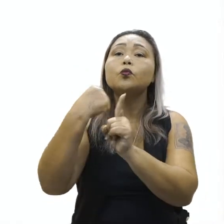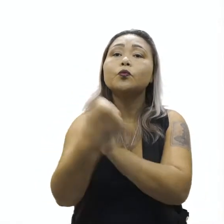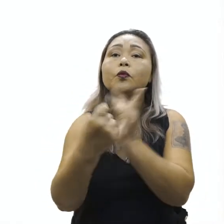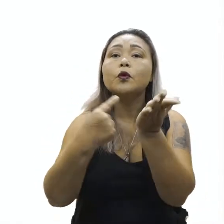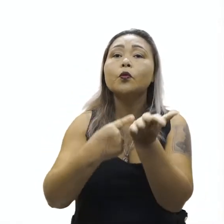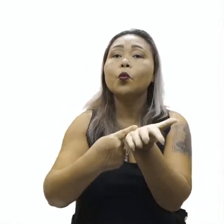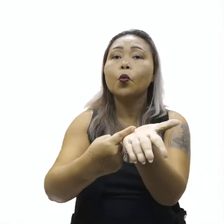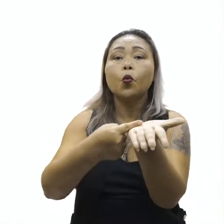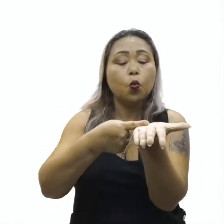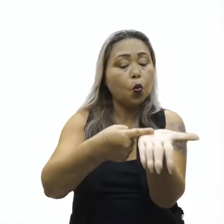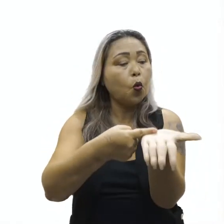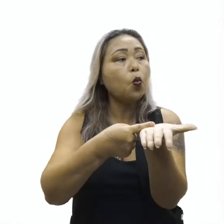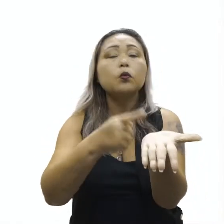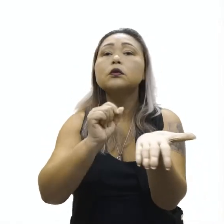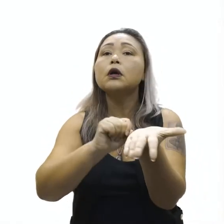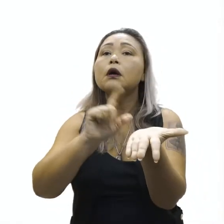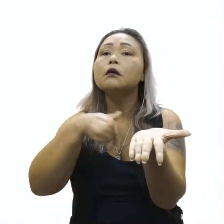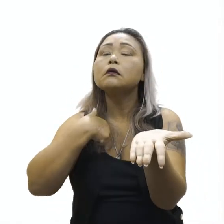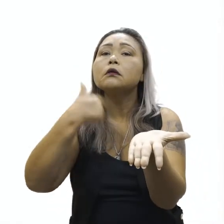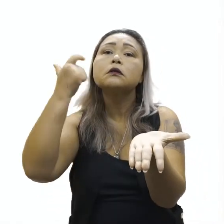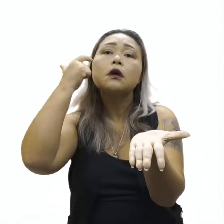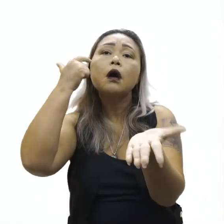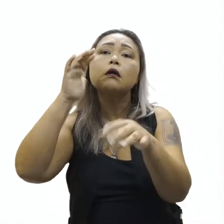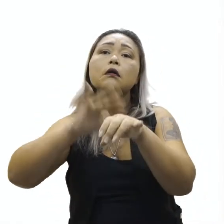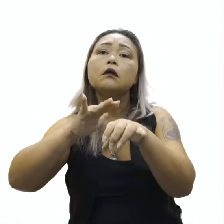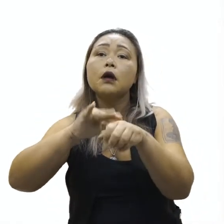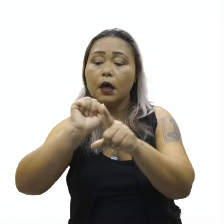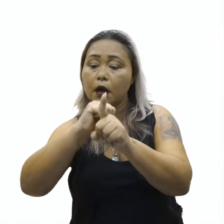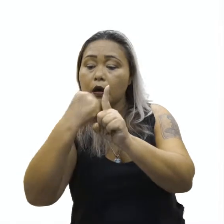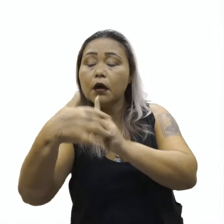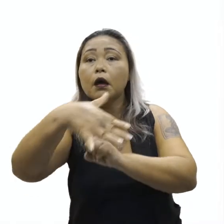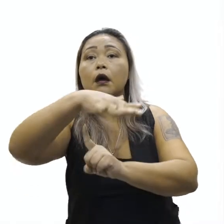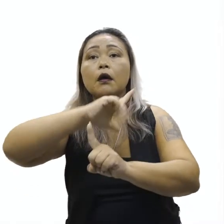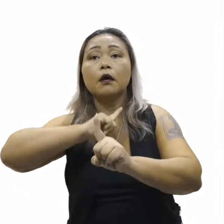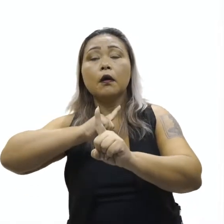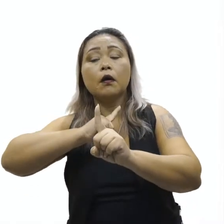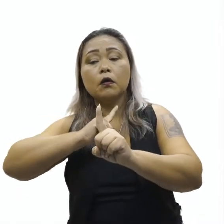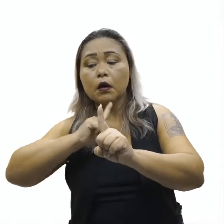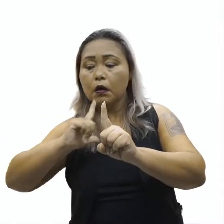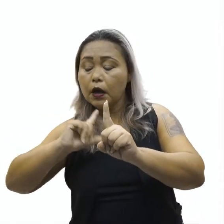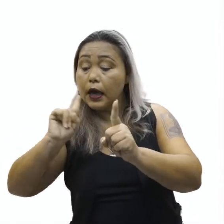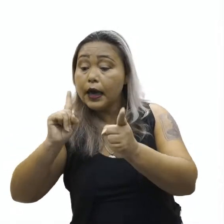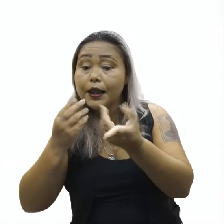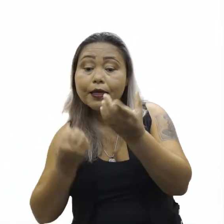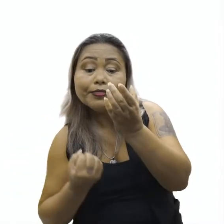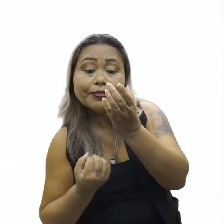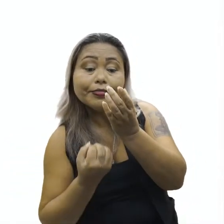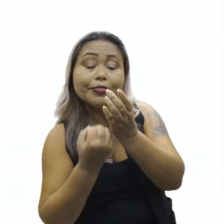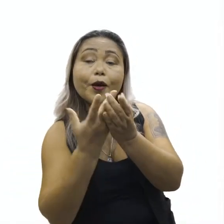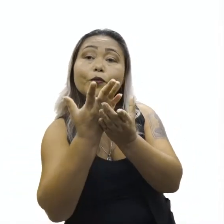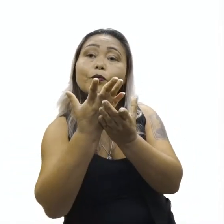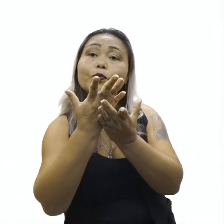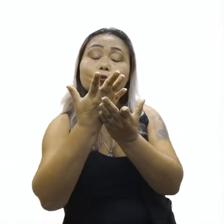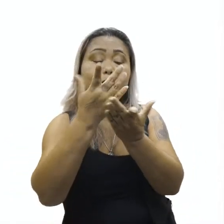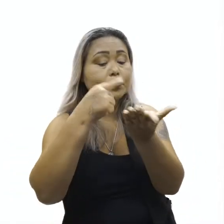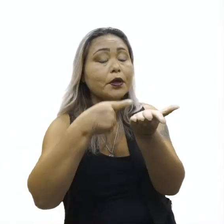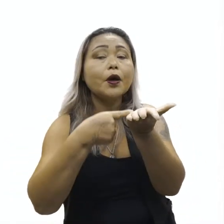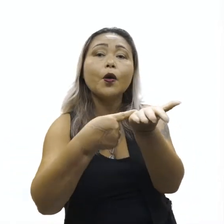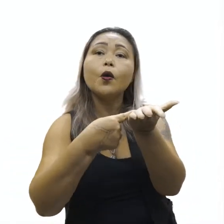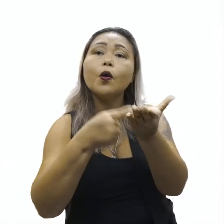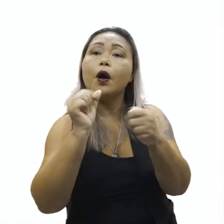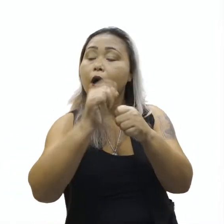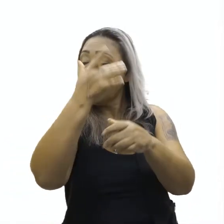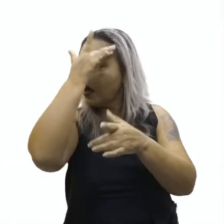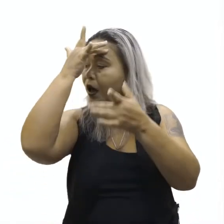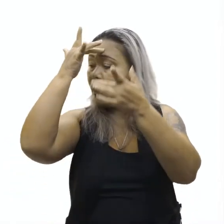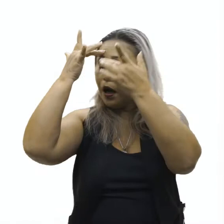ele é um dos que traz a ideia de que a sociedade ela nasce de um contrato social. As pessoas vão abrir mão dos seus